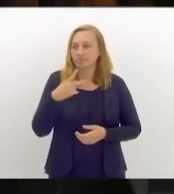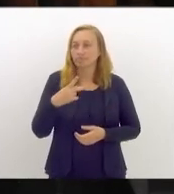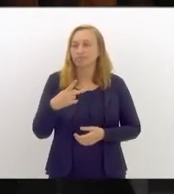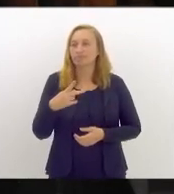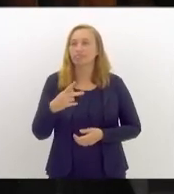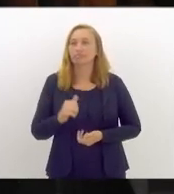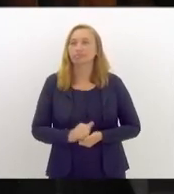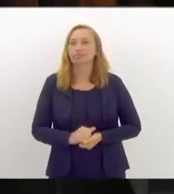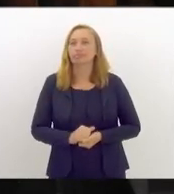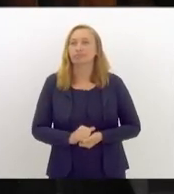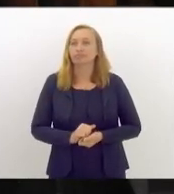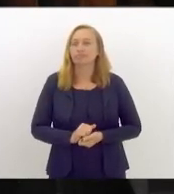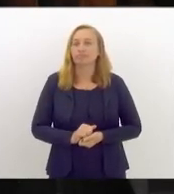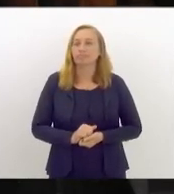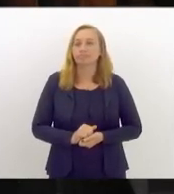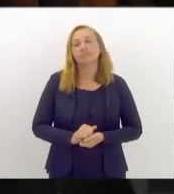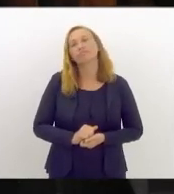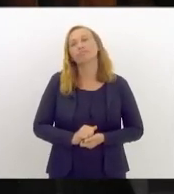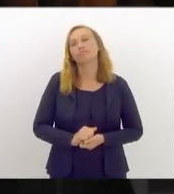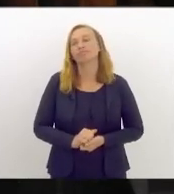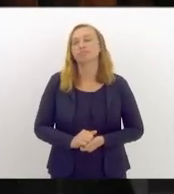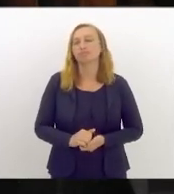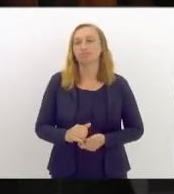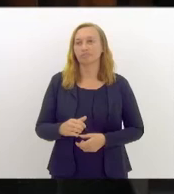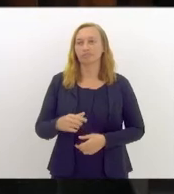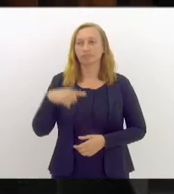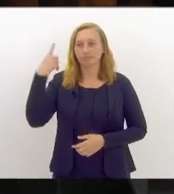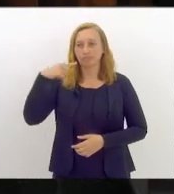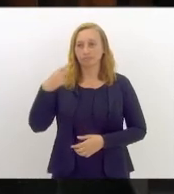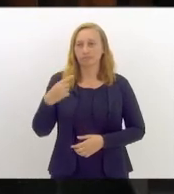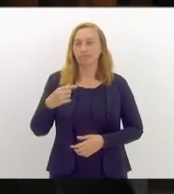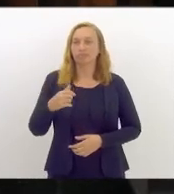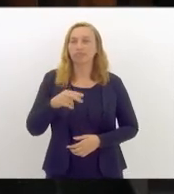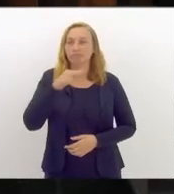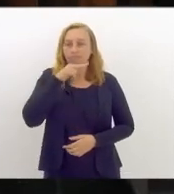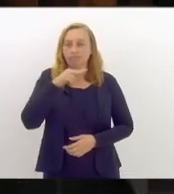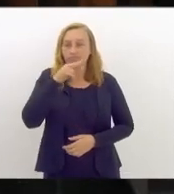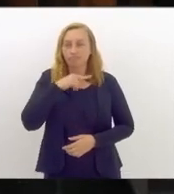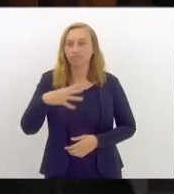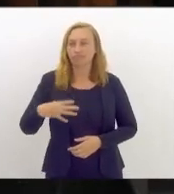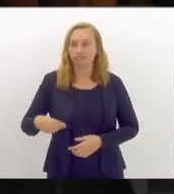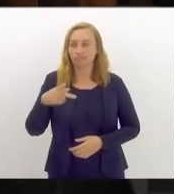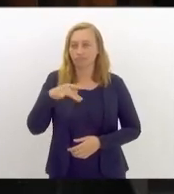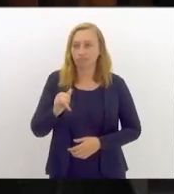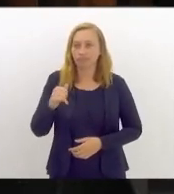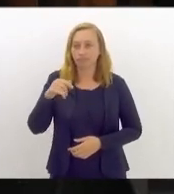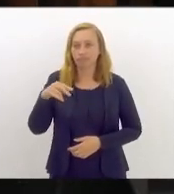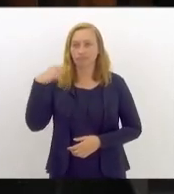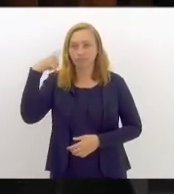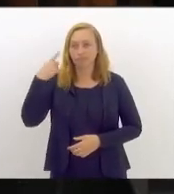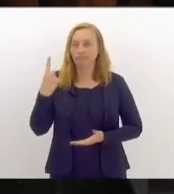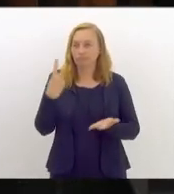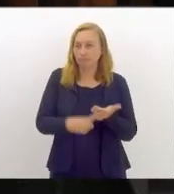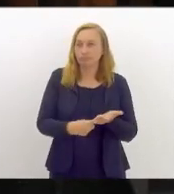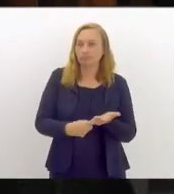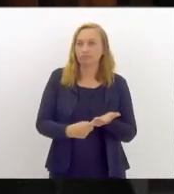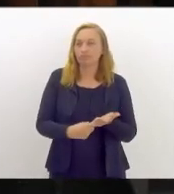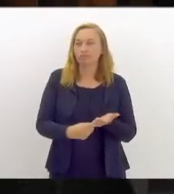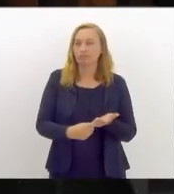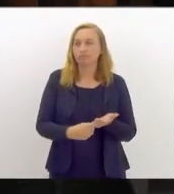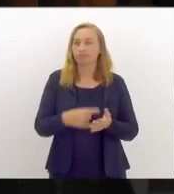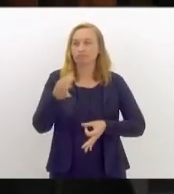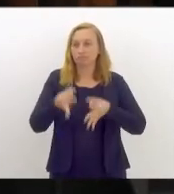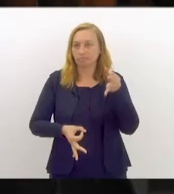advogado filho de pai e mãe advogados e neto de advogado tem um compromisso pessoal com a justiça